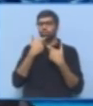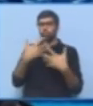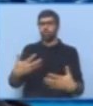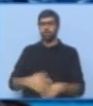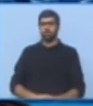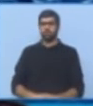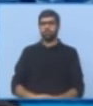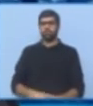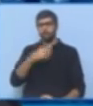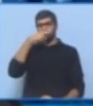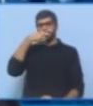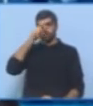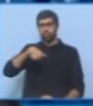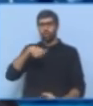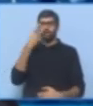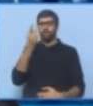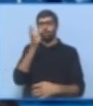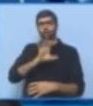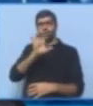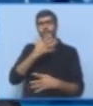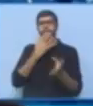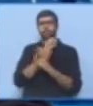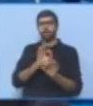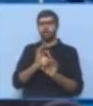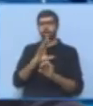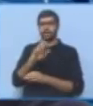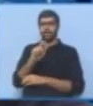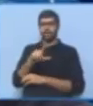é alguém que viveu de maneira perfeita aquilo que a